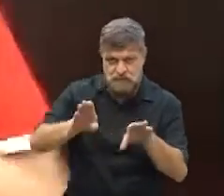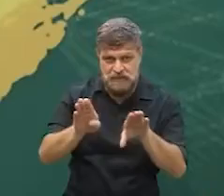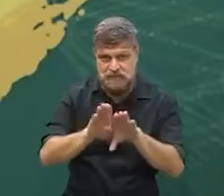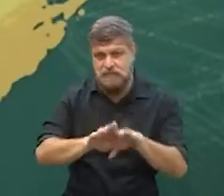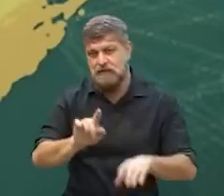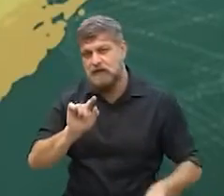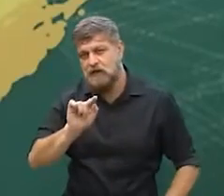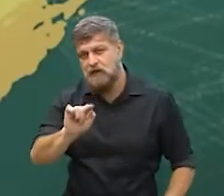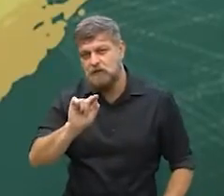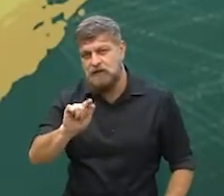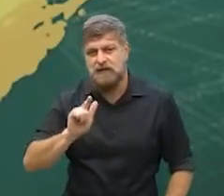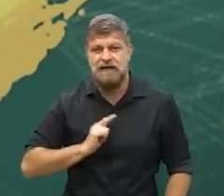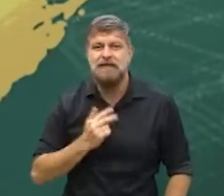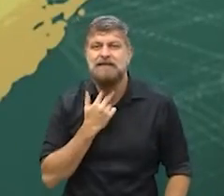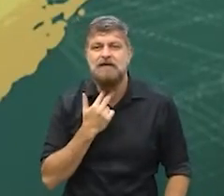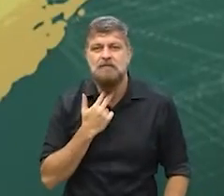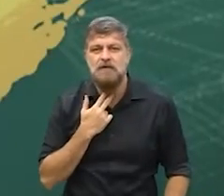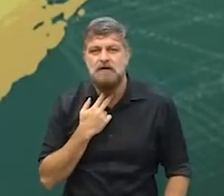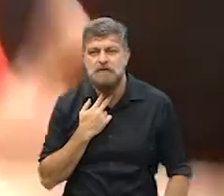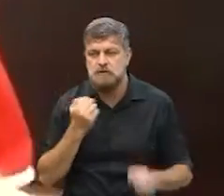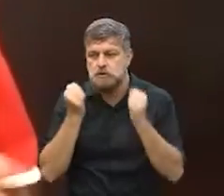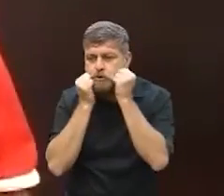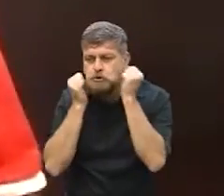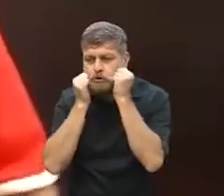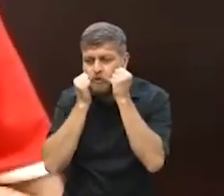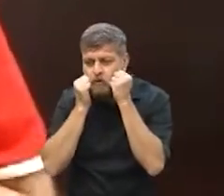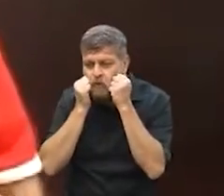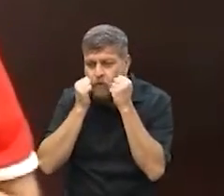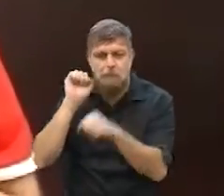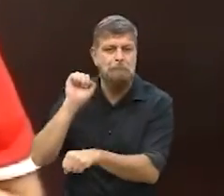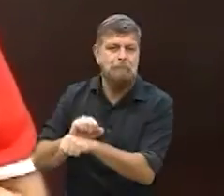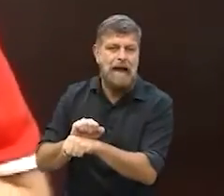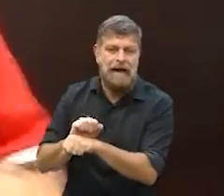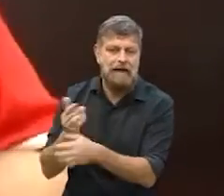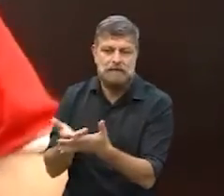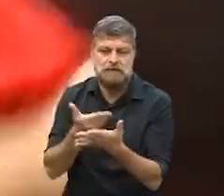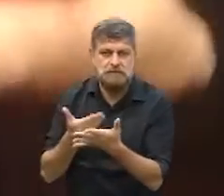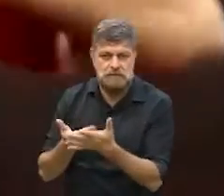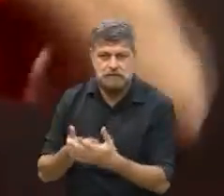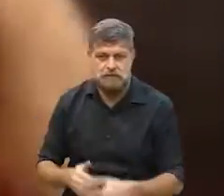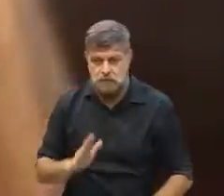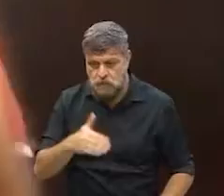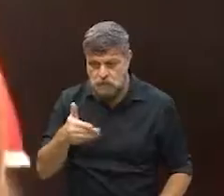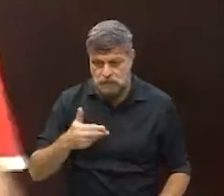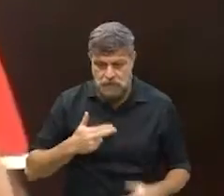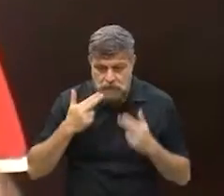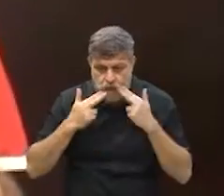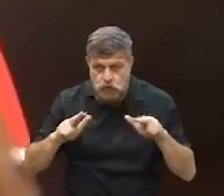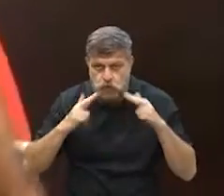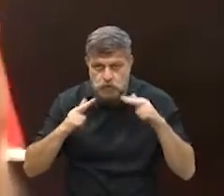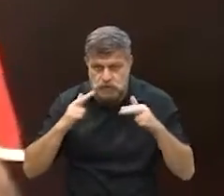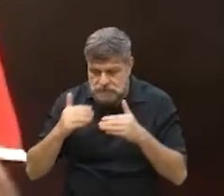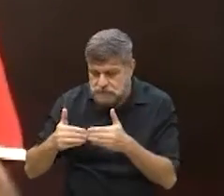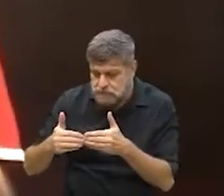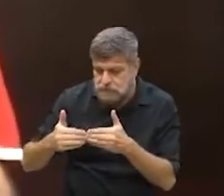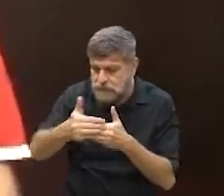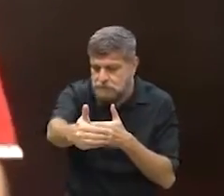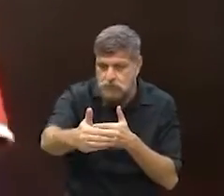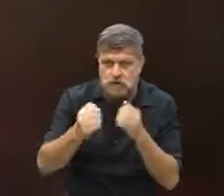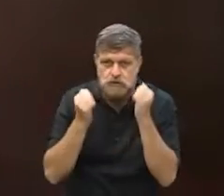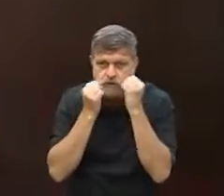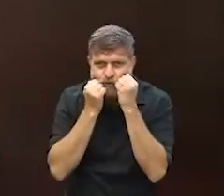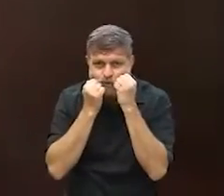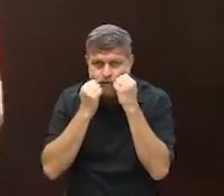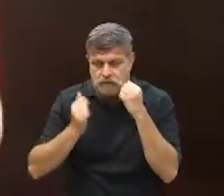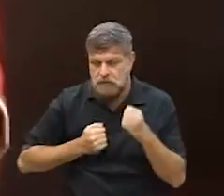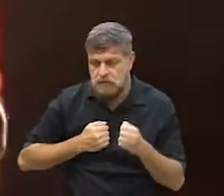relação a isso, justamente para não parar depois de junho, julho, quando vier alguma notícia depois disso, muitas